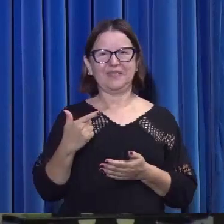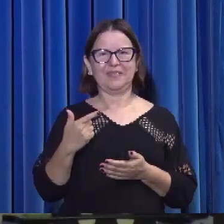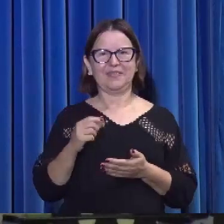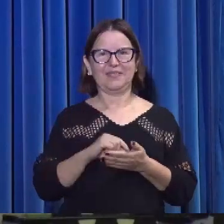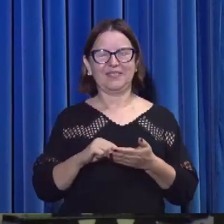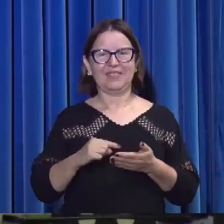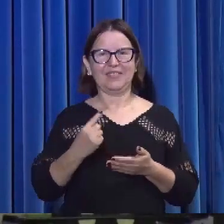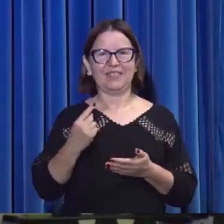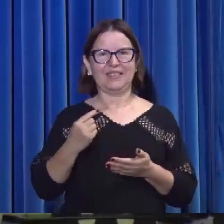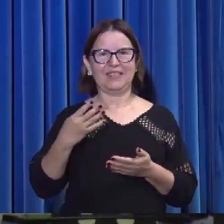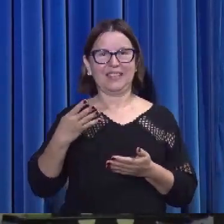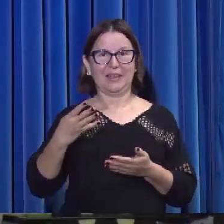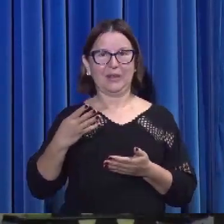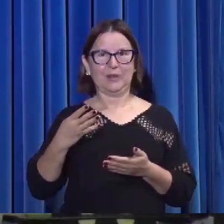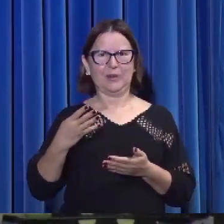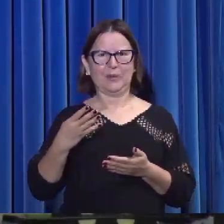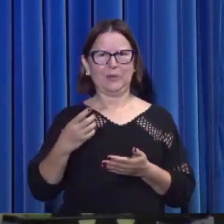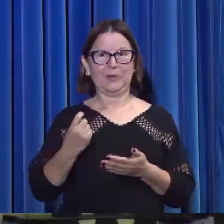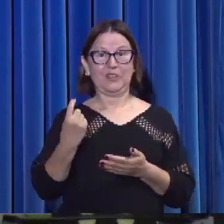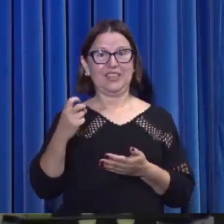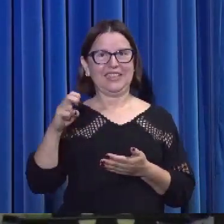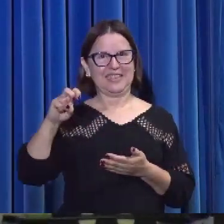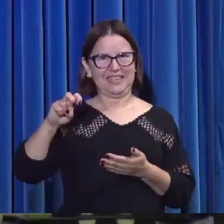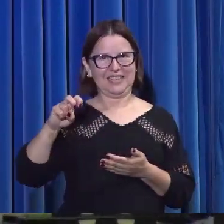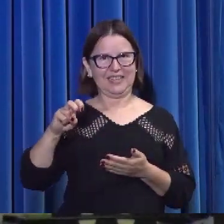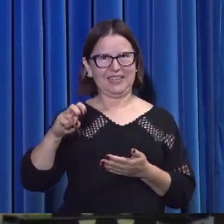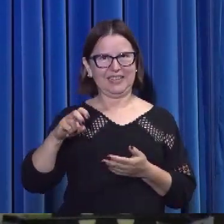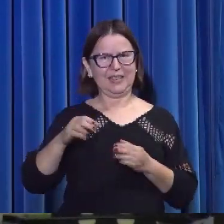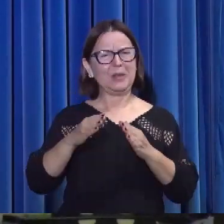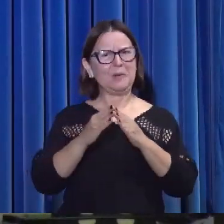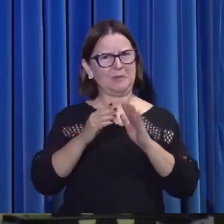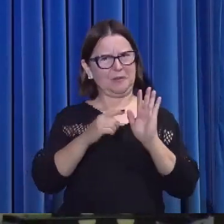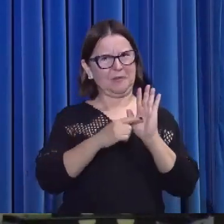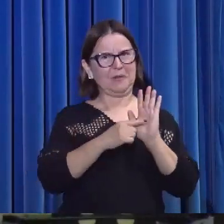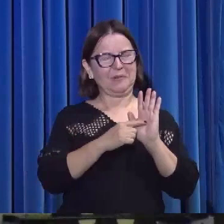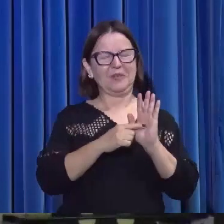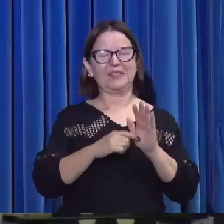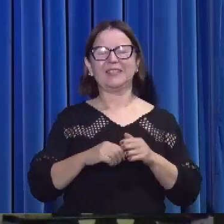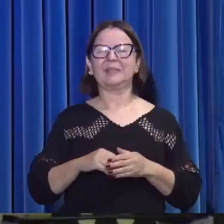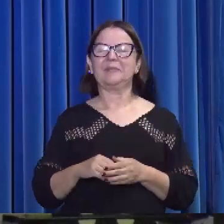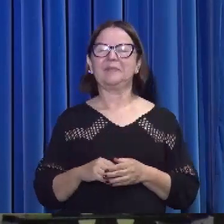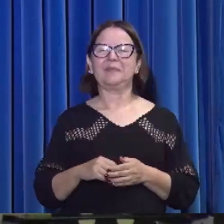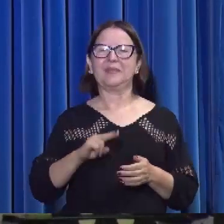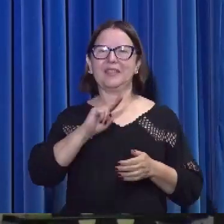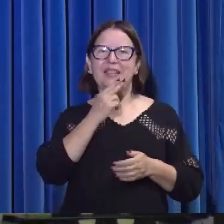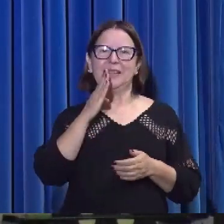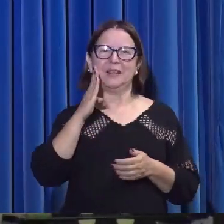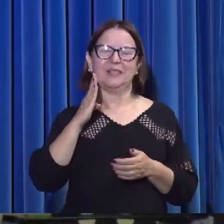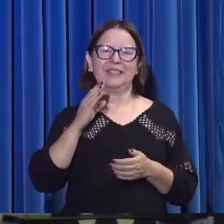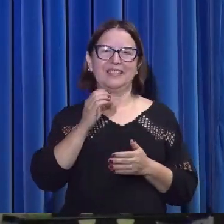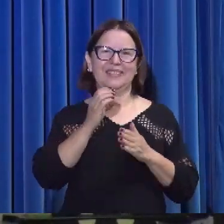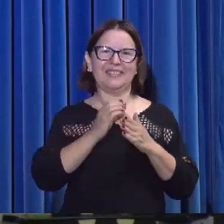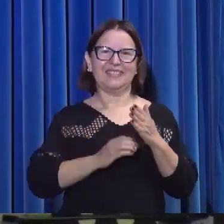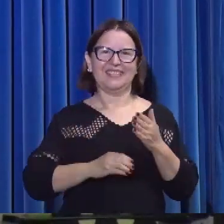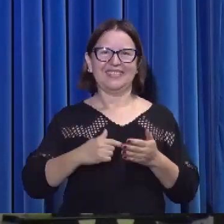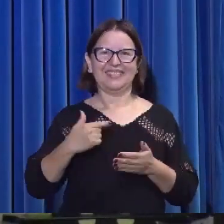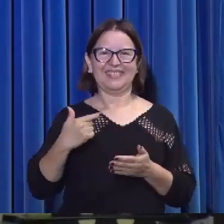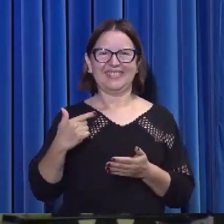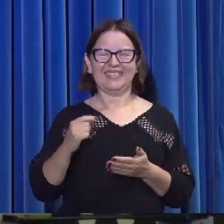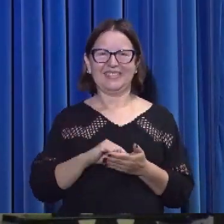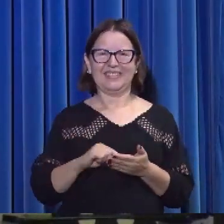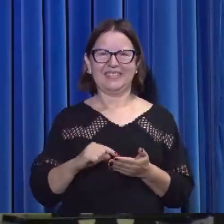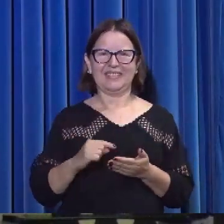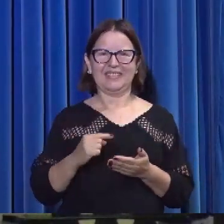verso 14 e 15, dá para pegar esse texto para nós aí, meu irmão? Hebreus capítulo 2, o